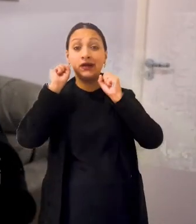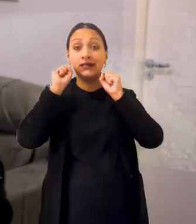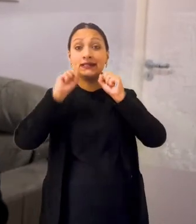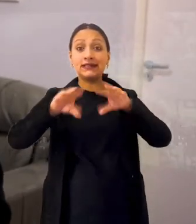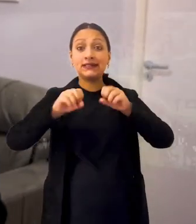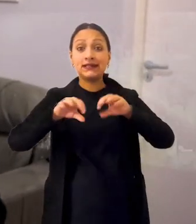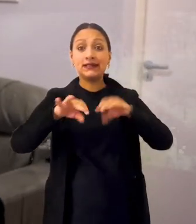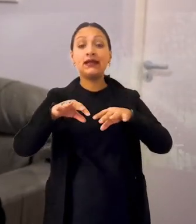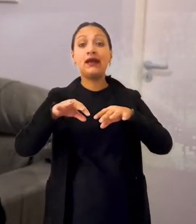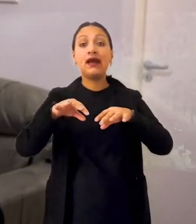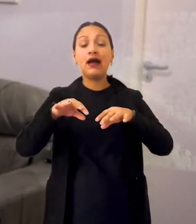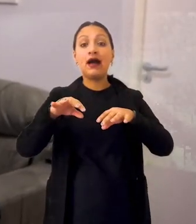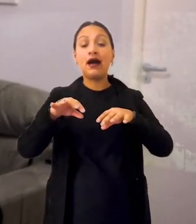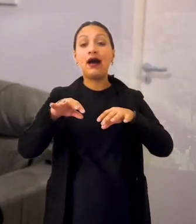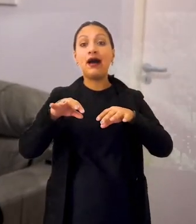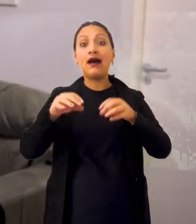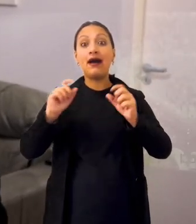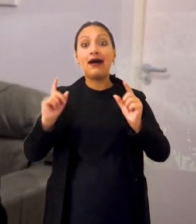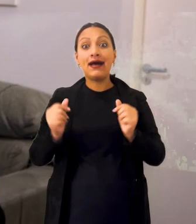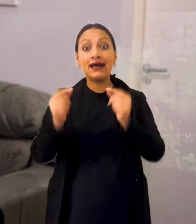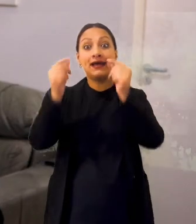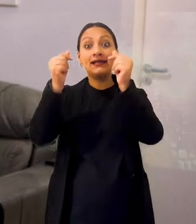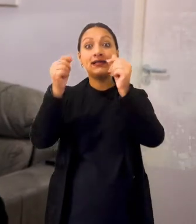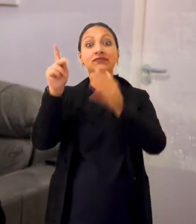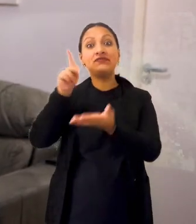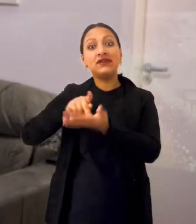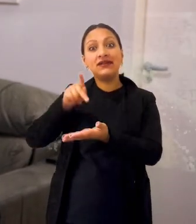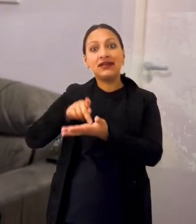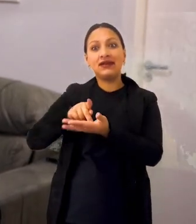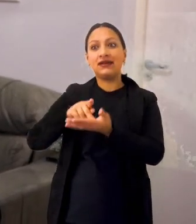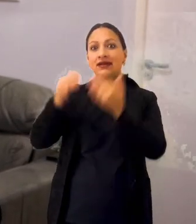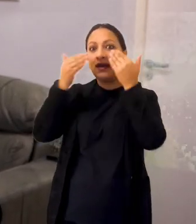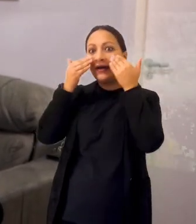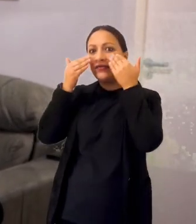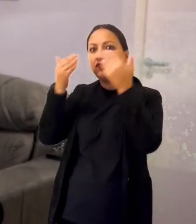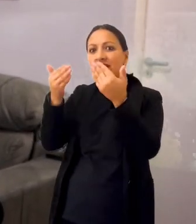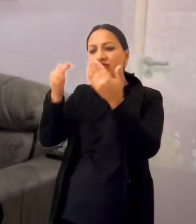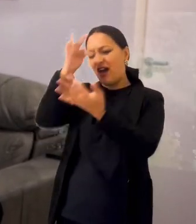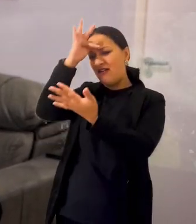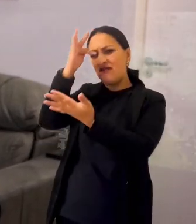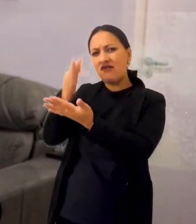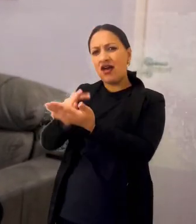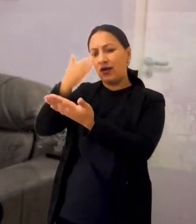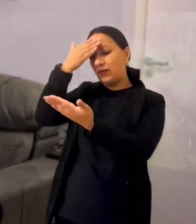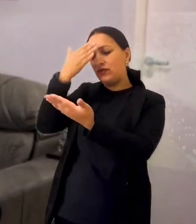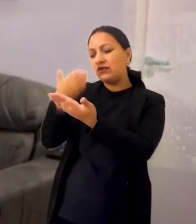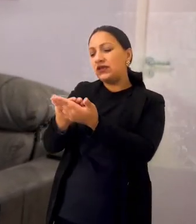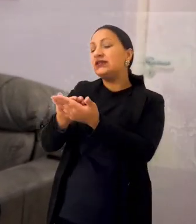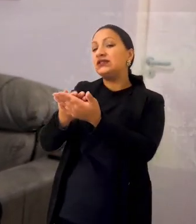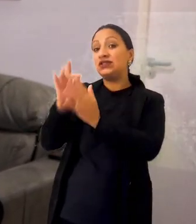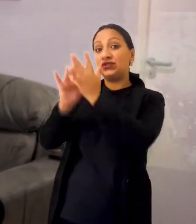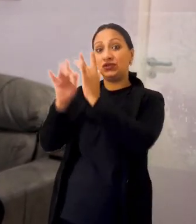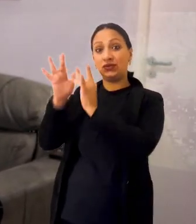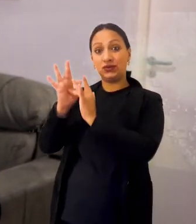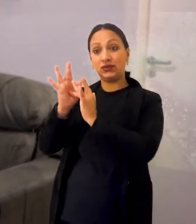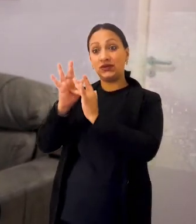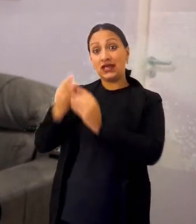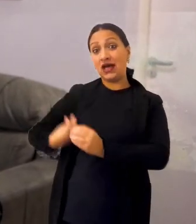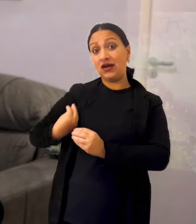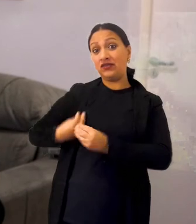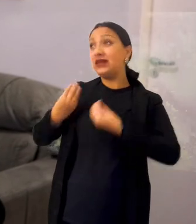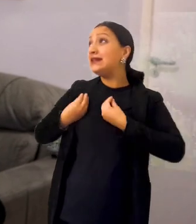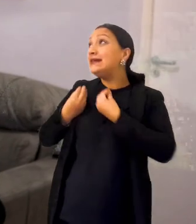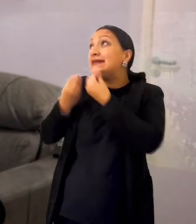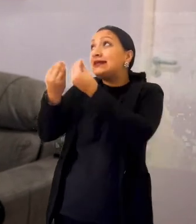ninguém tira, esteja diante do Senhor, seja Cristo Jesus, seja a nossa fé, a nossa confiança, a nossa dedicação e a